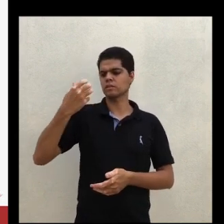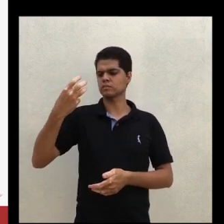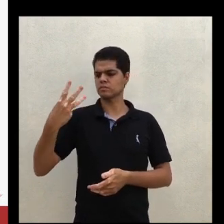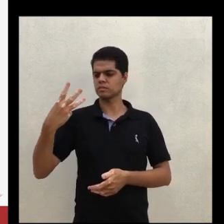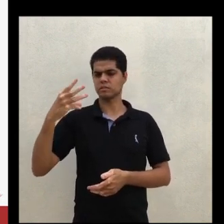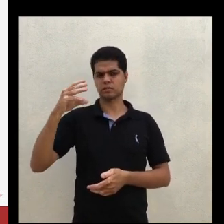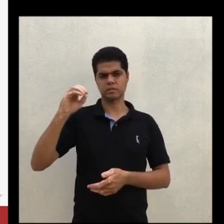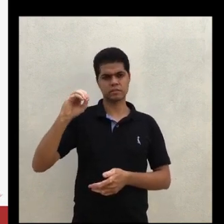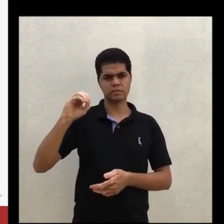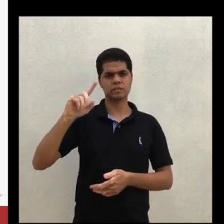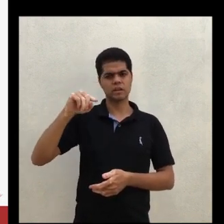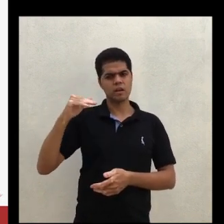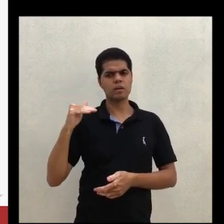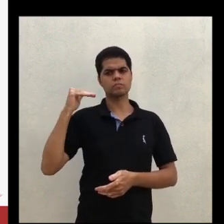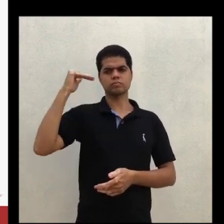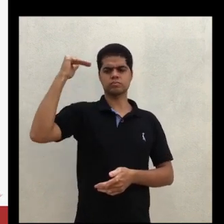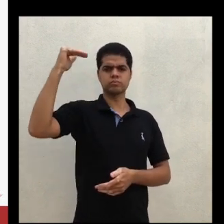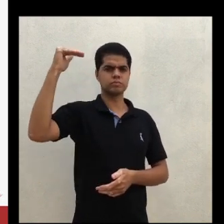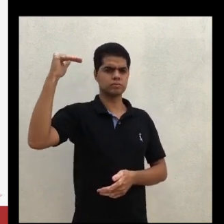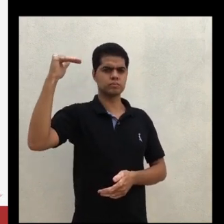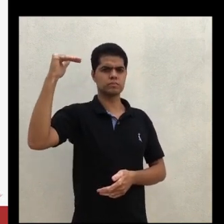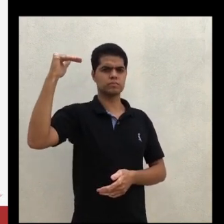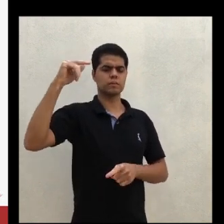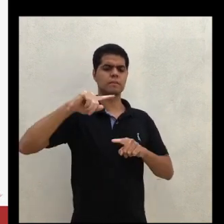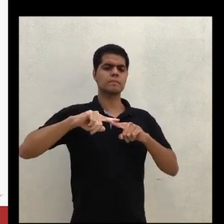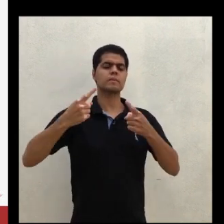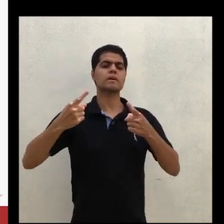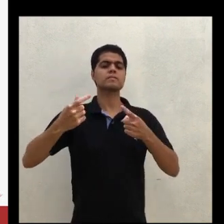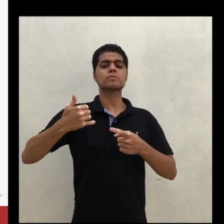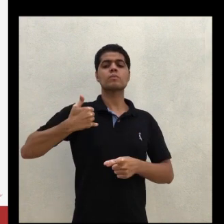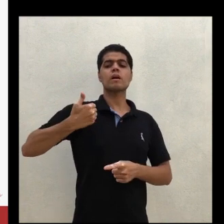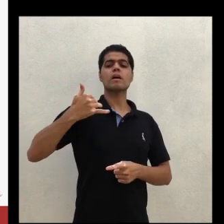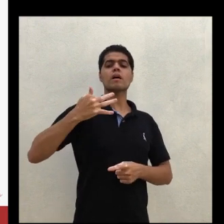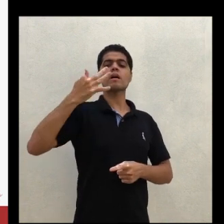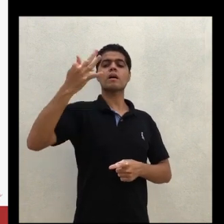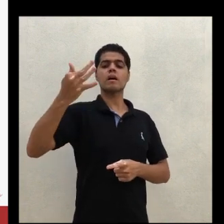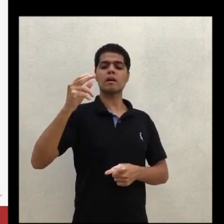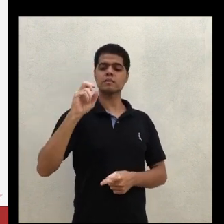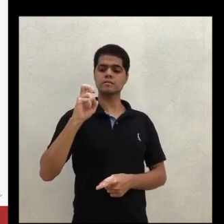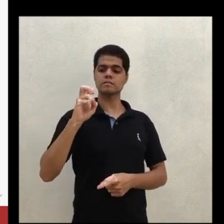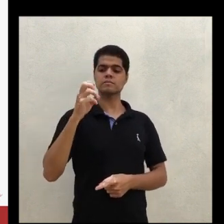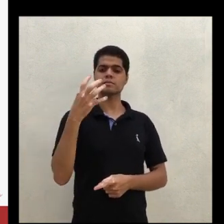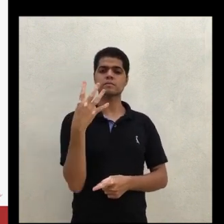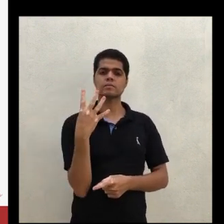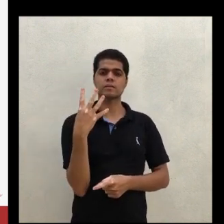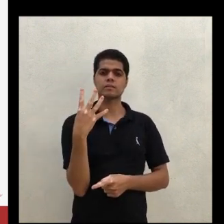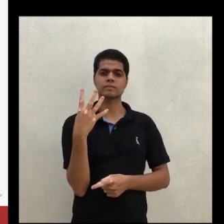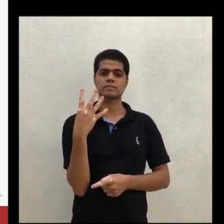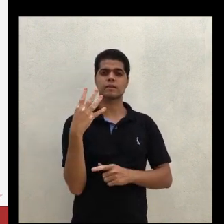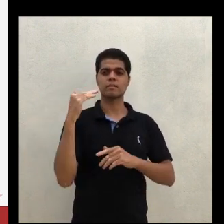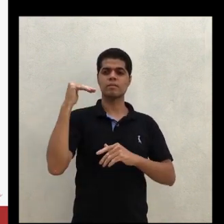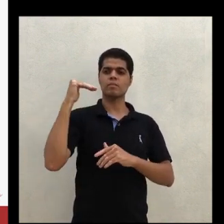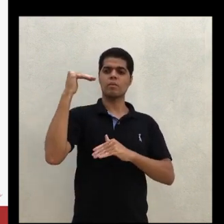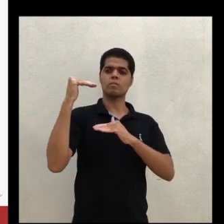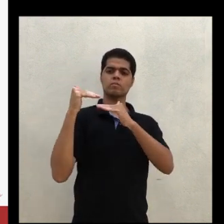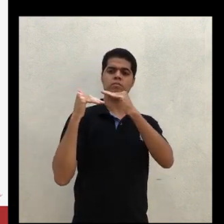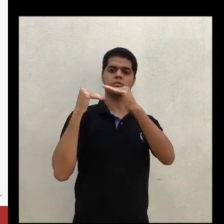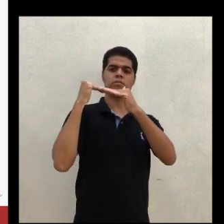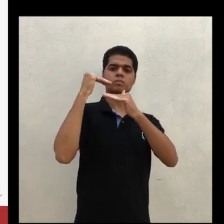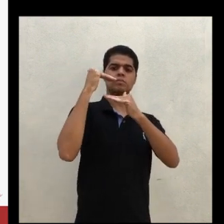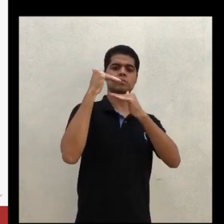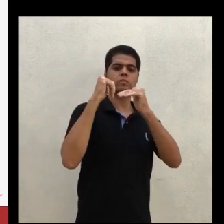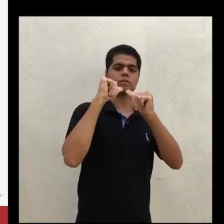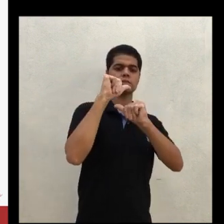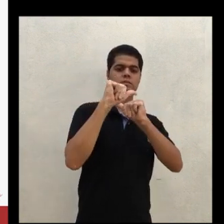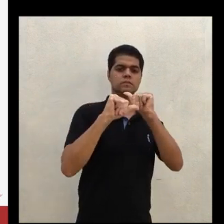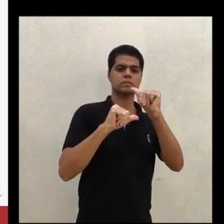aos 54 ela vai deixando gradativamente de ser adulto e já vai entrando aqui, no grupo que a gente caracteriza como sendo